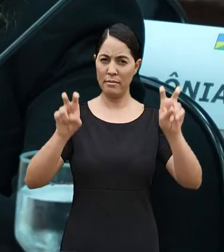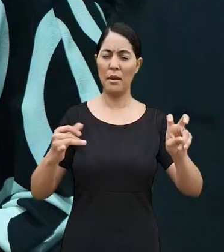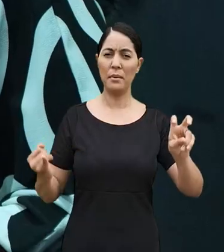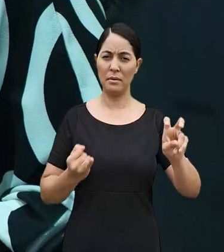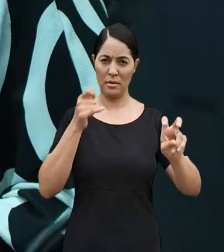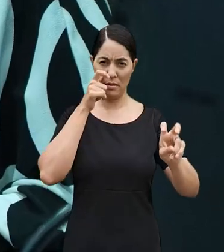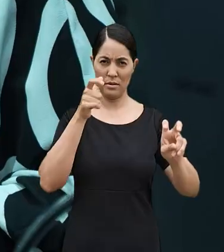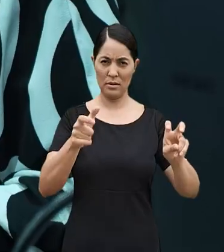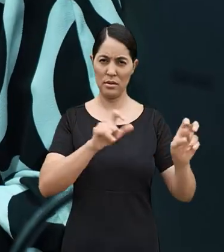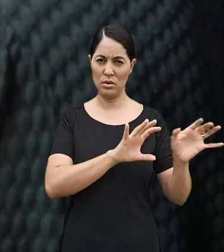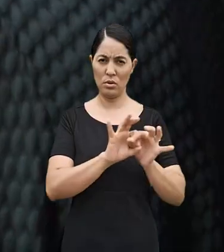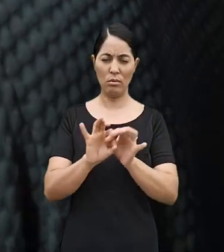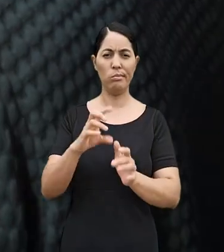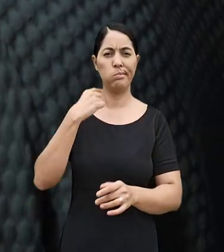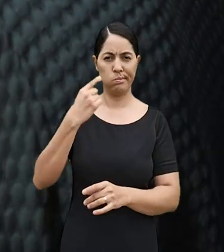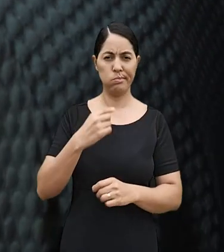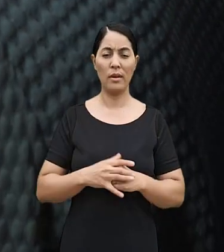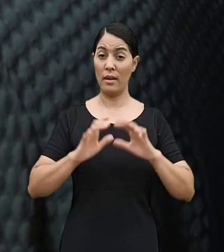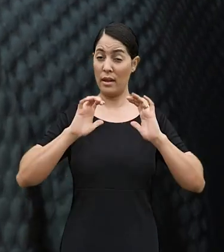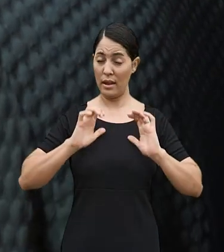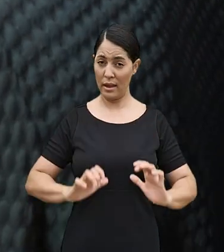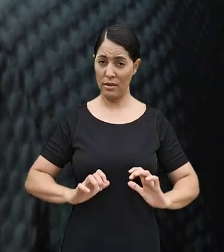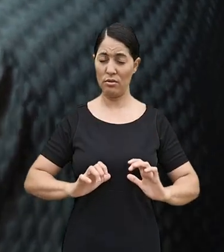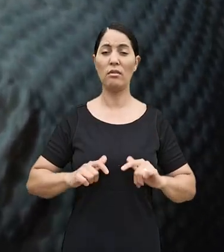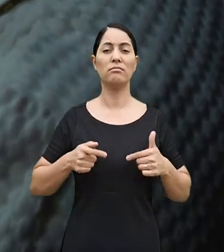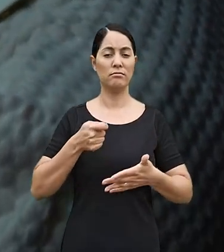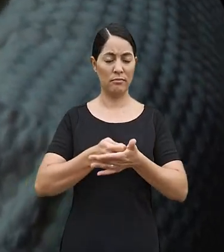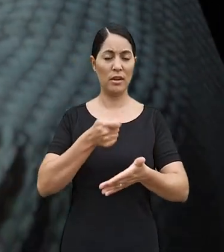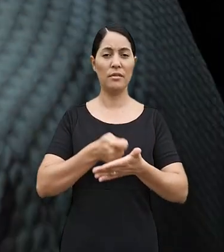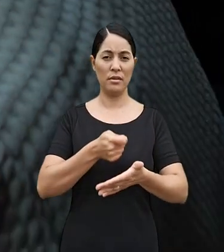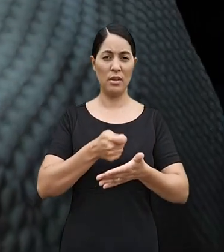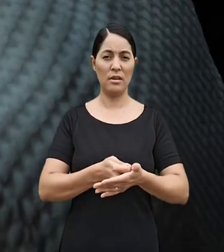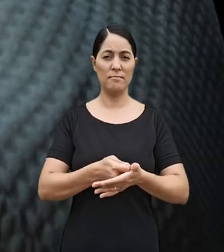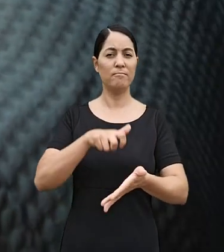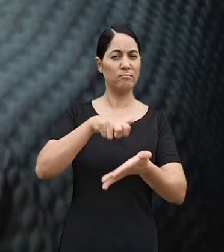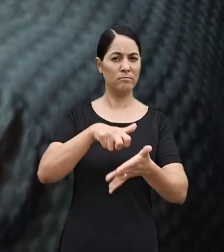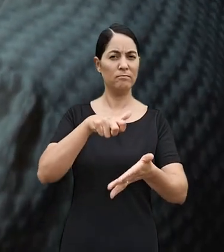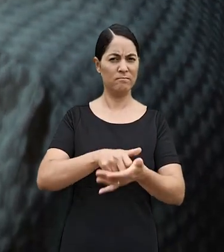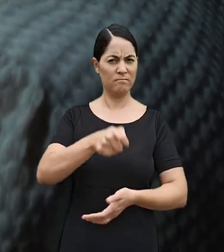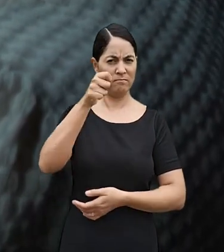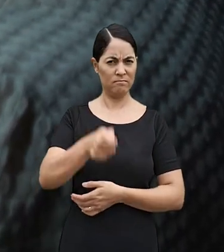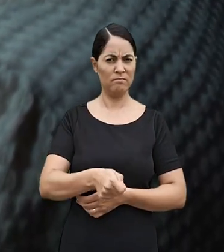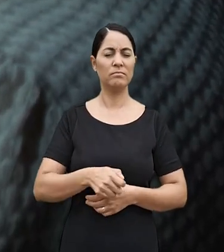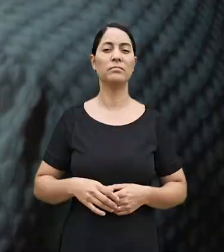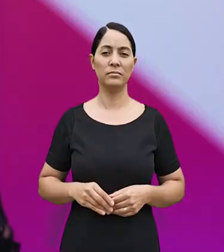nacional, tais como a ética profissional, deveres da advocacia, infrações e sanções disciplinares.